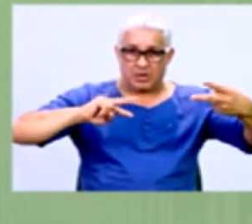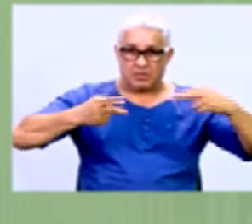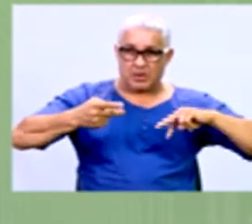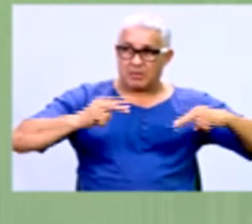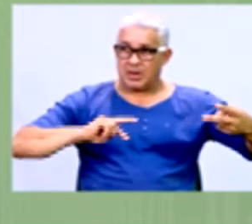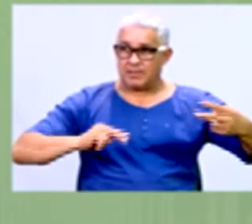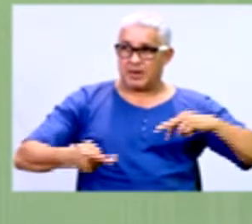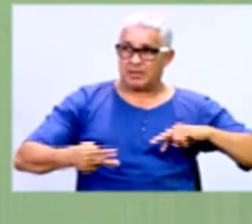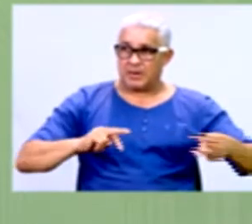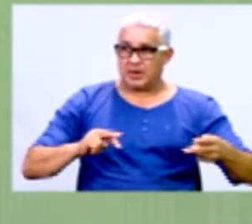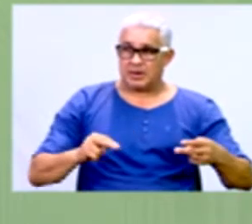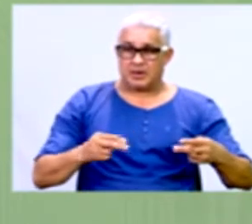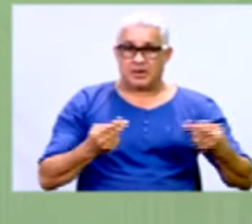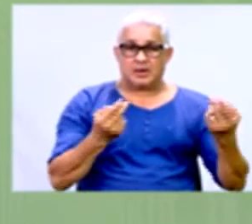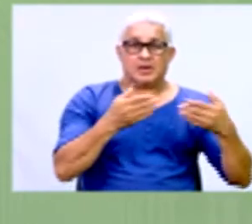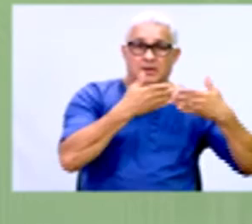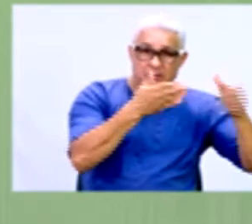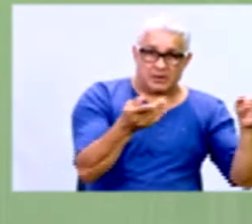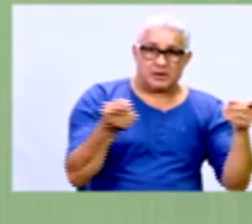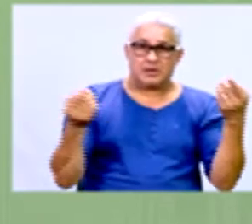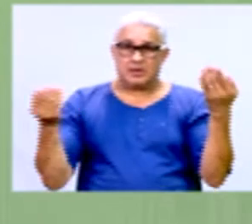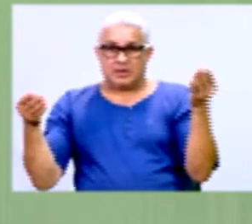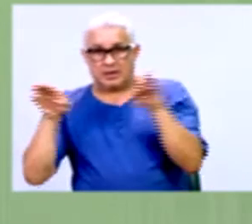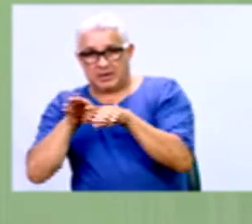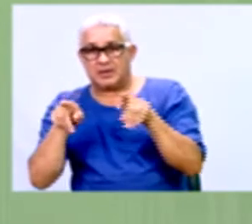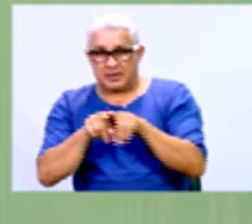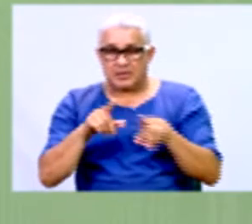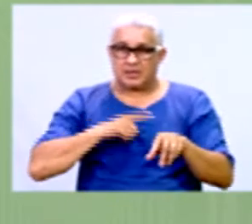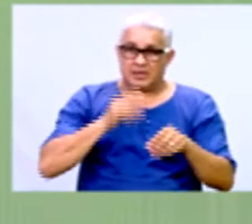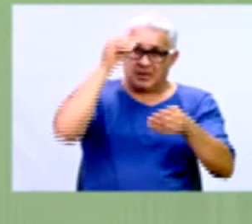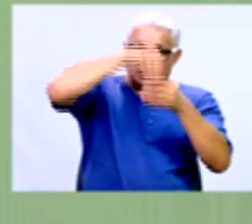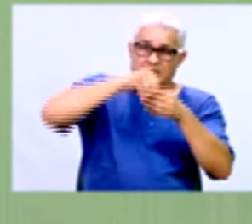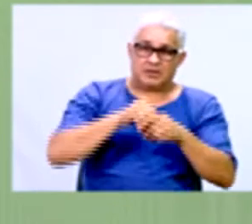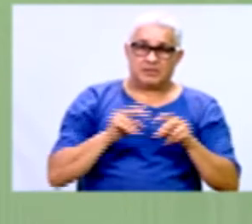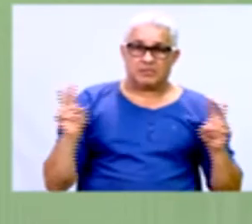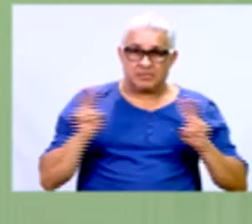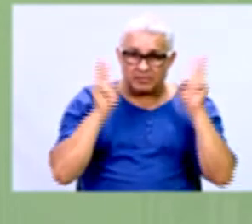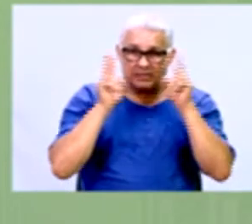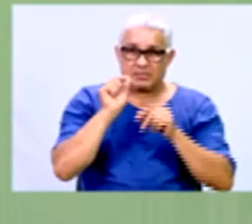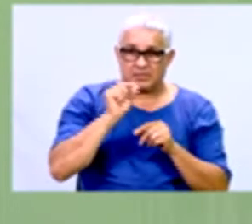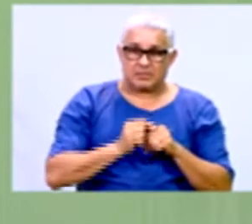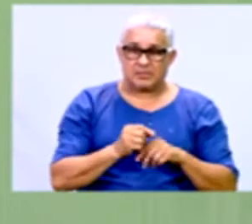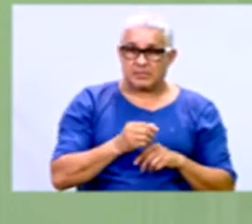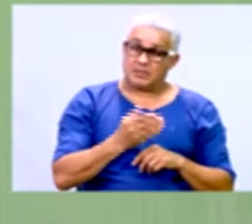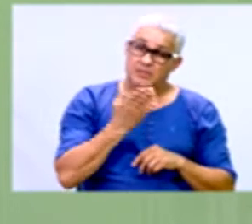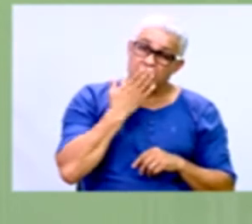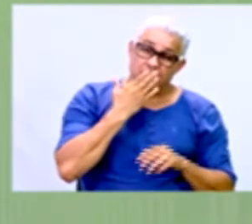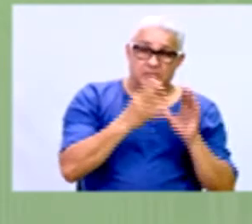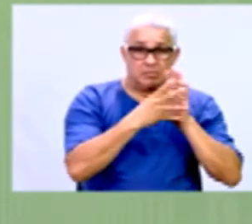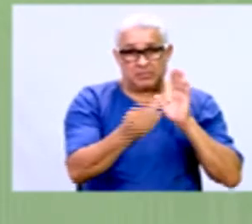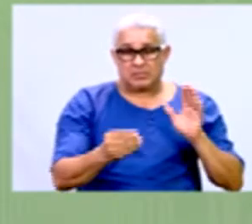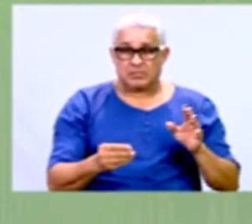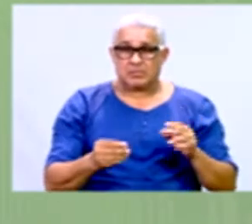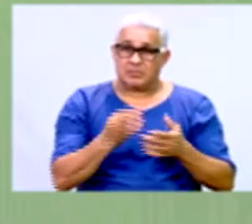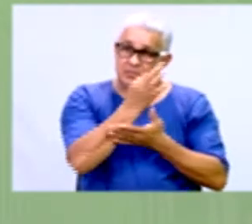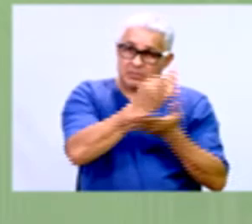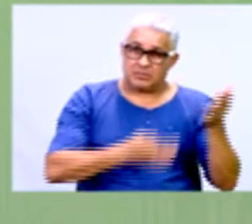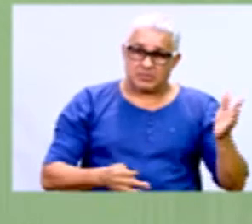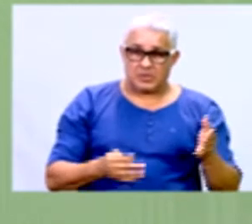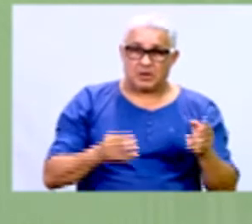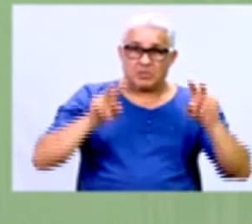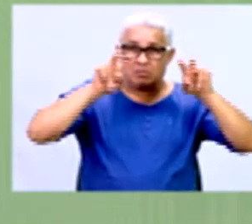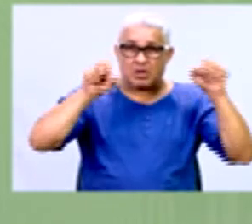entre a sua abertura e o seu fechamento, nós possuímos o valor dela, que nada mais é do que um formato de texto sem aspas, né? Tem um pouquinho